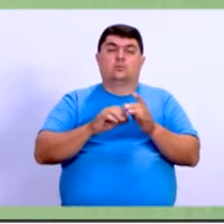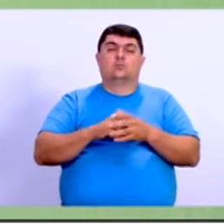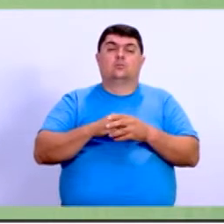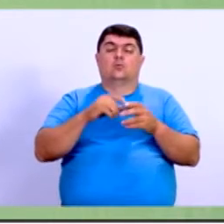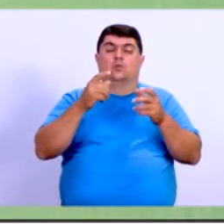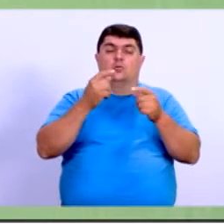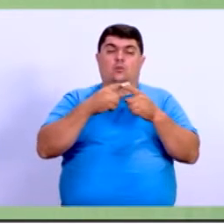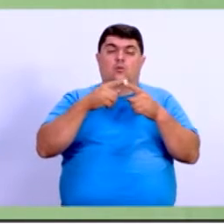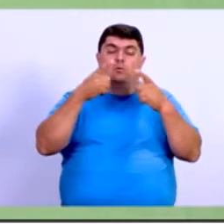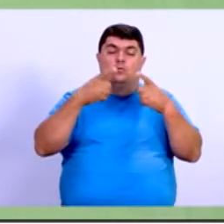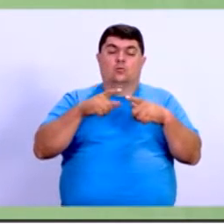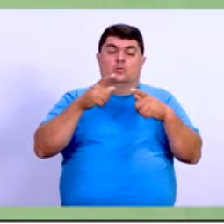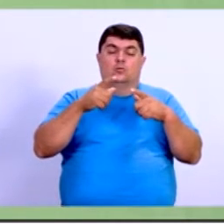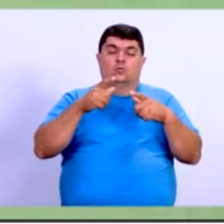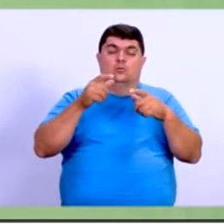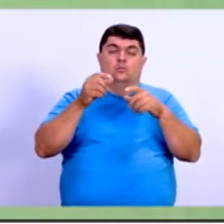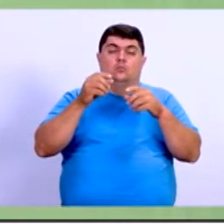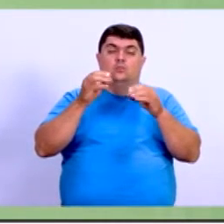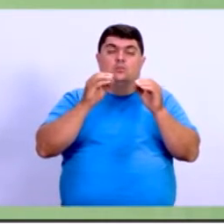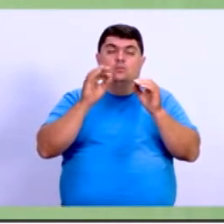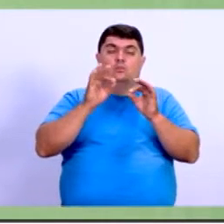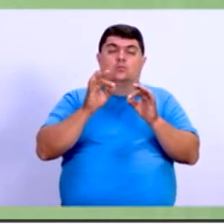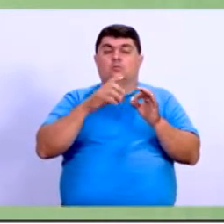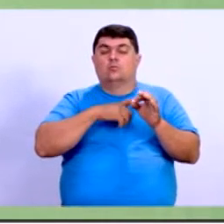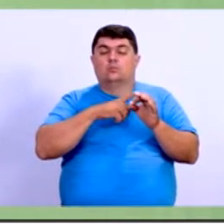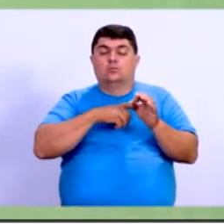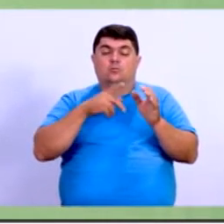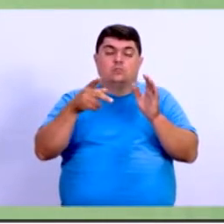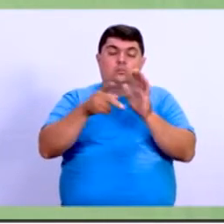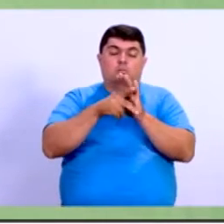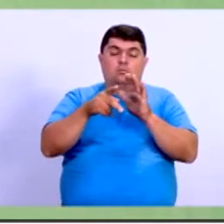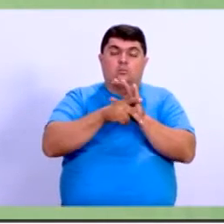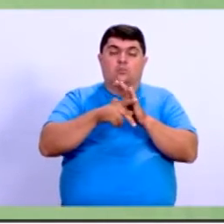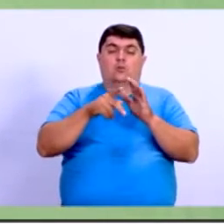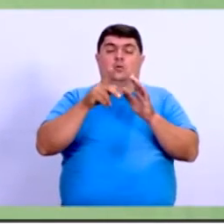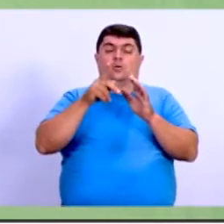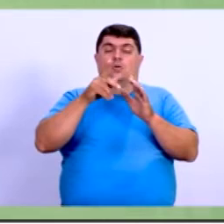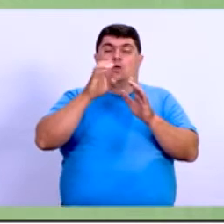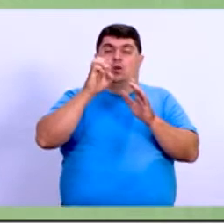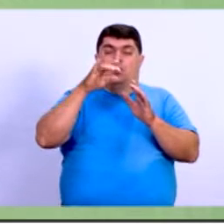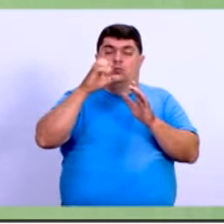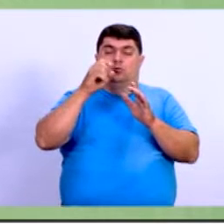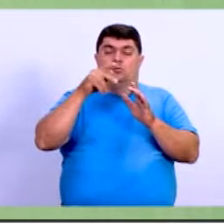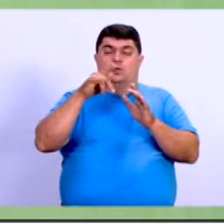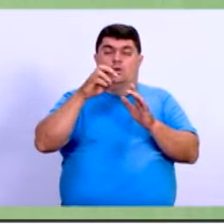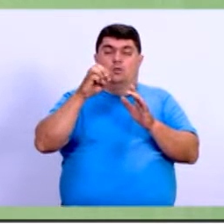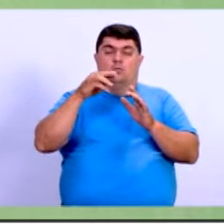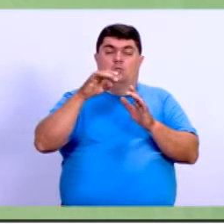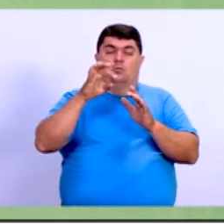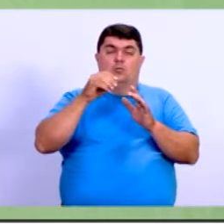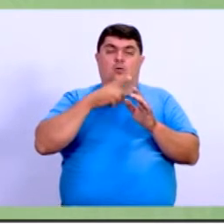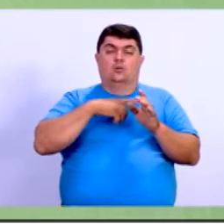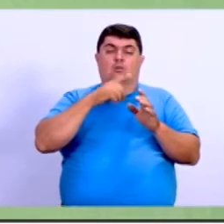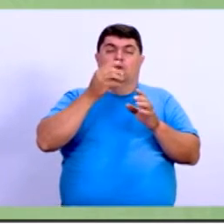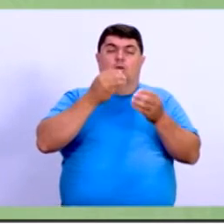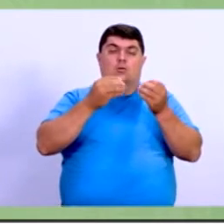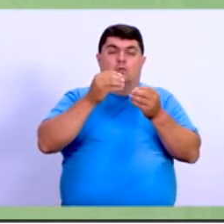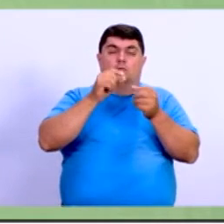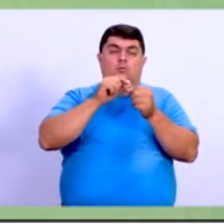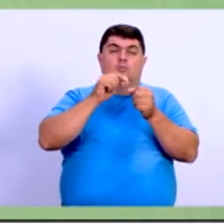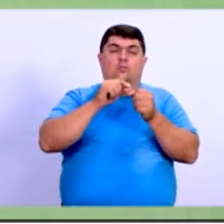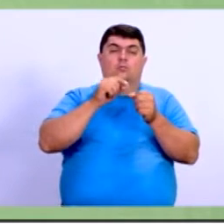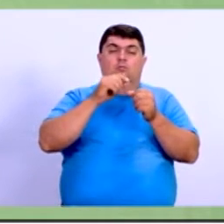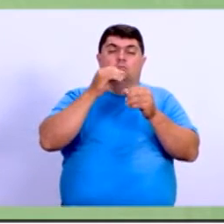onde encapsulamento é a forma que um objeto envia solicitações ao objeto seguinte sem se importar como elas vão